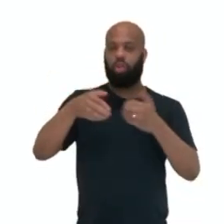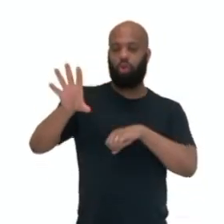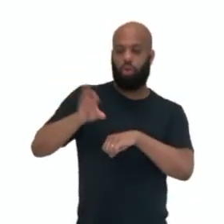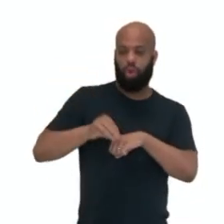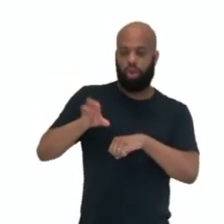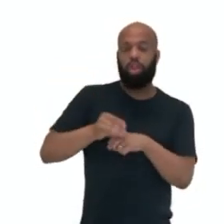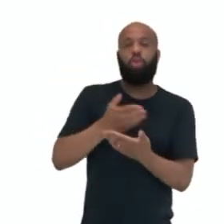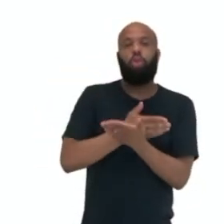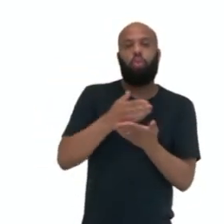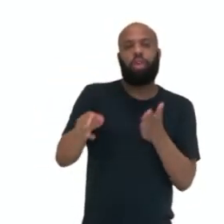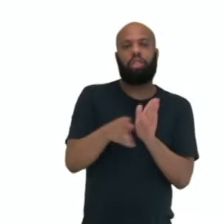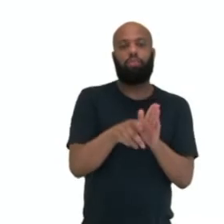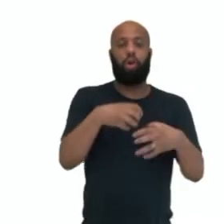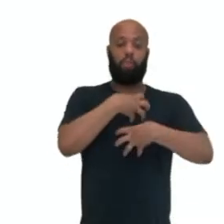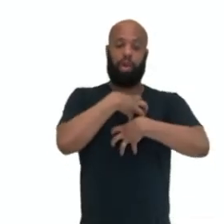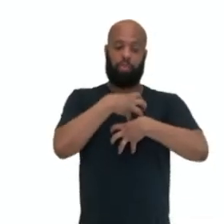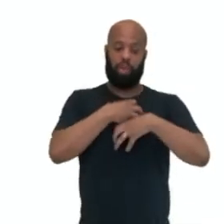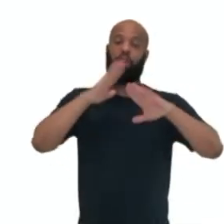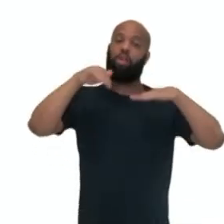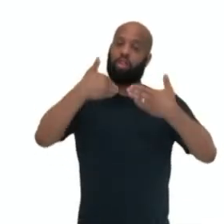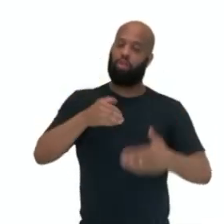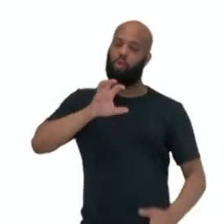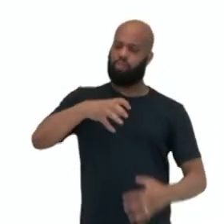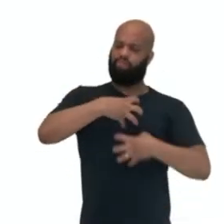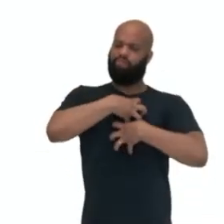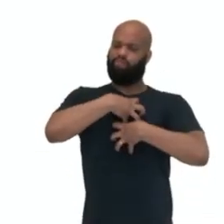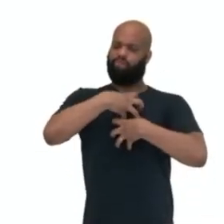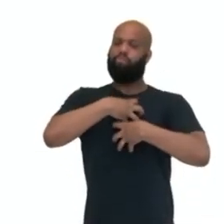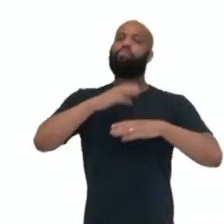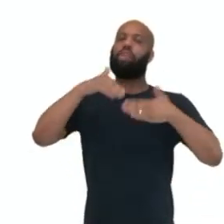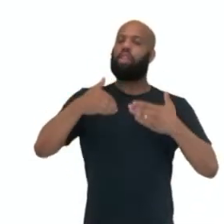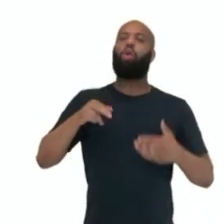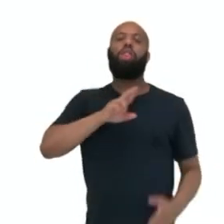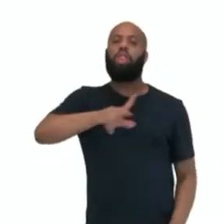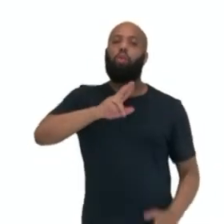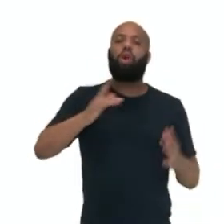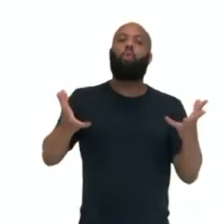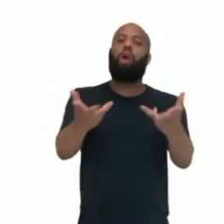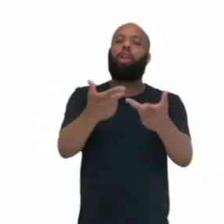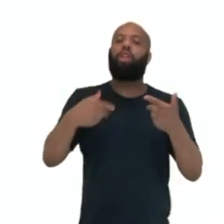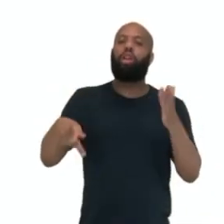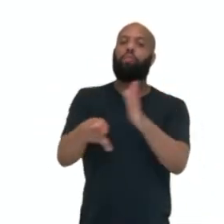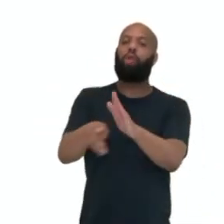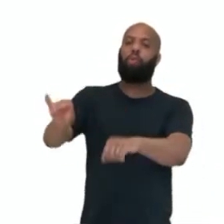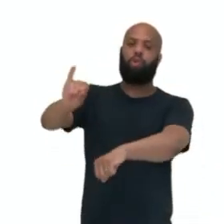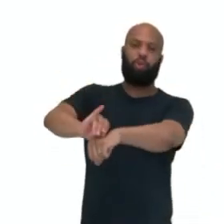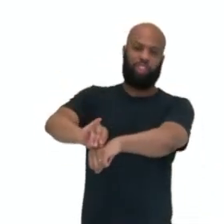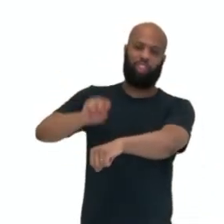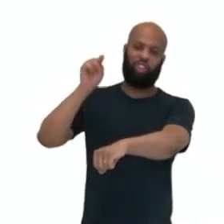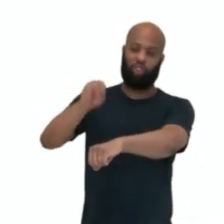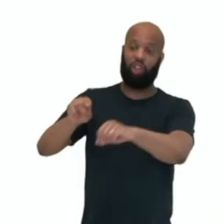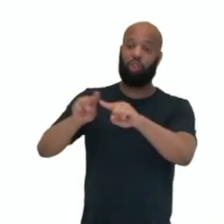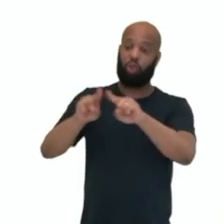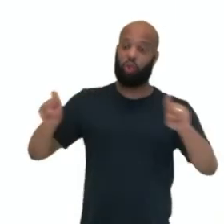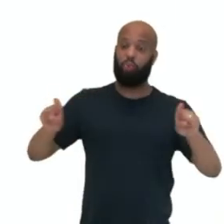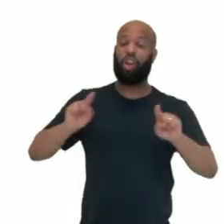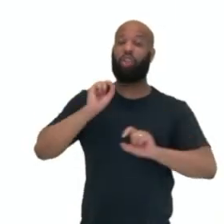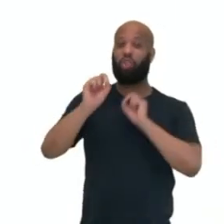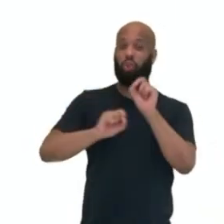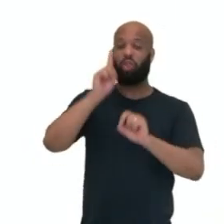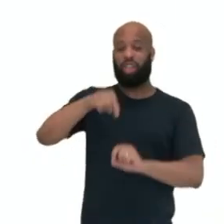nas sensações. Estas, por sua vez, não são qualidades inerentes aos objetos, mas à